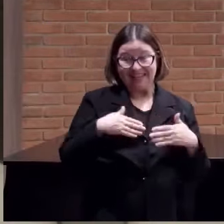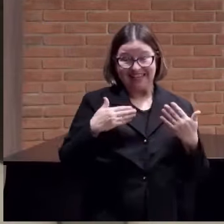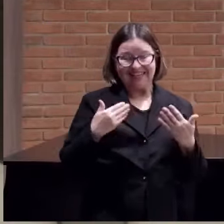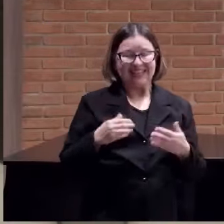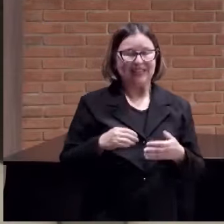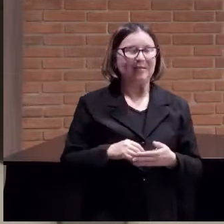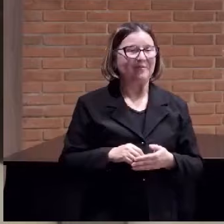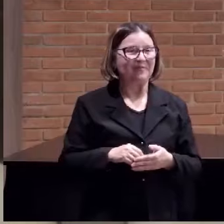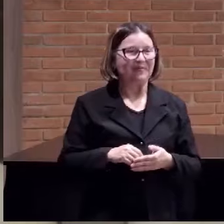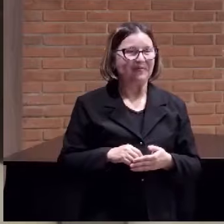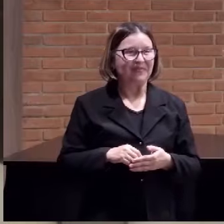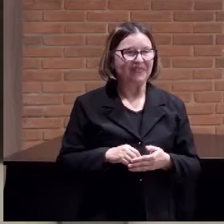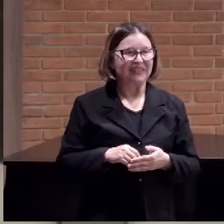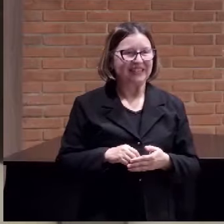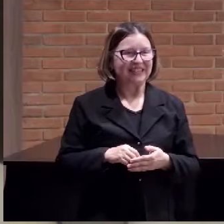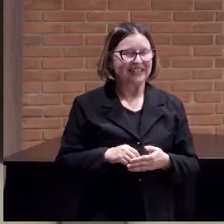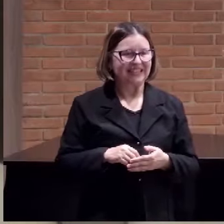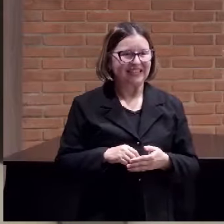verso 4...